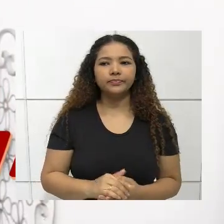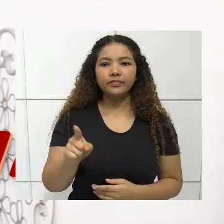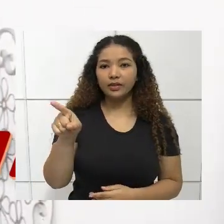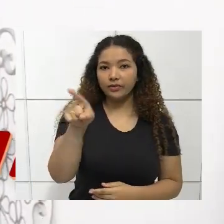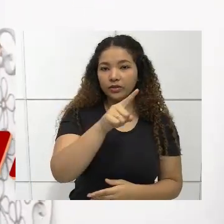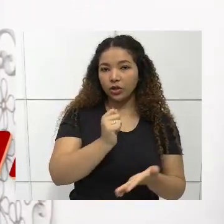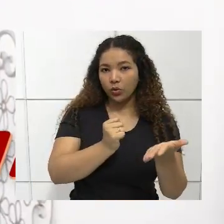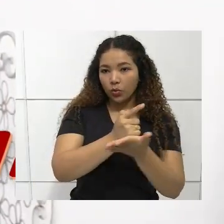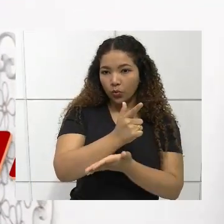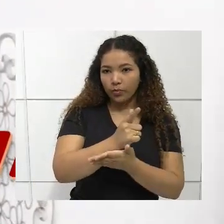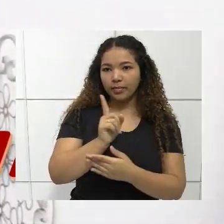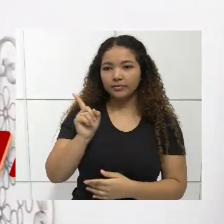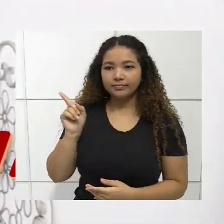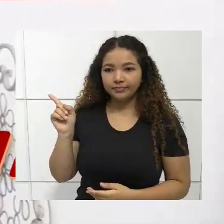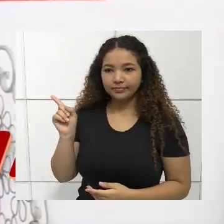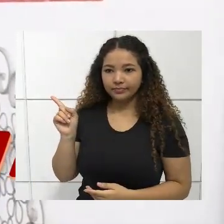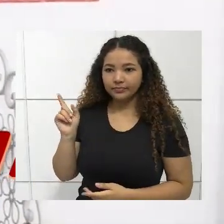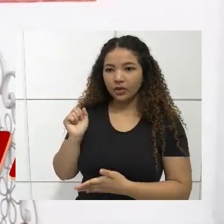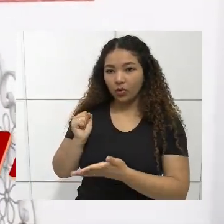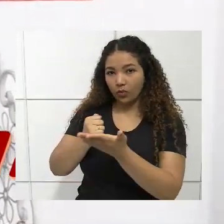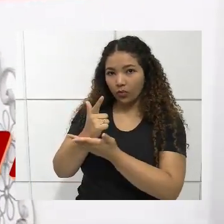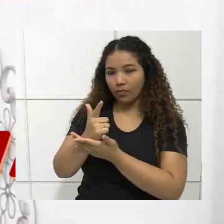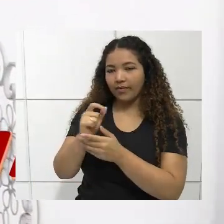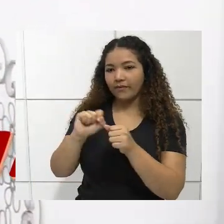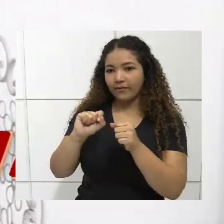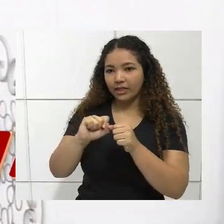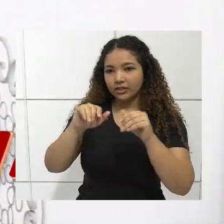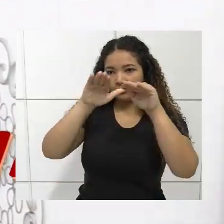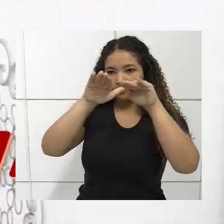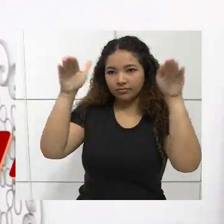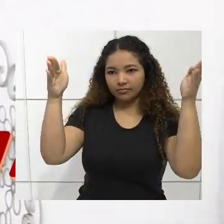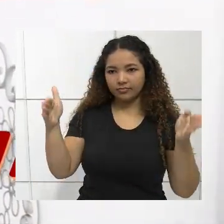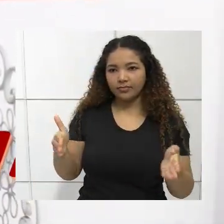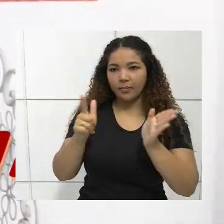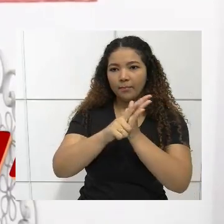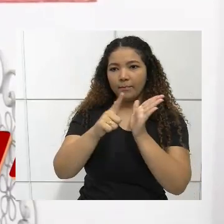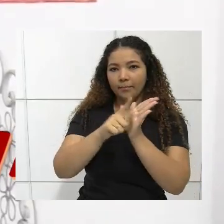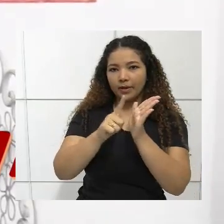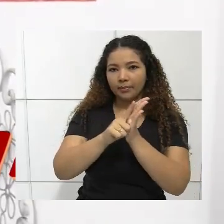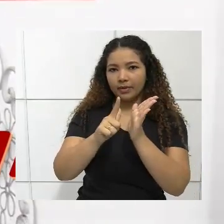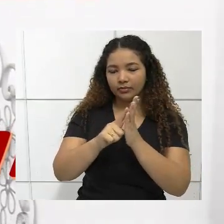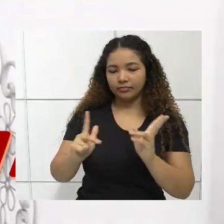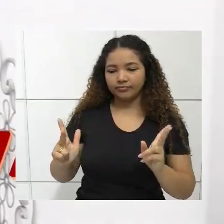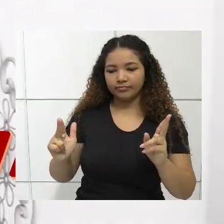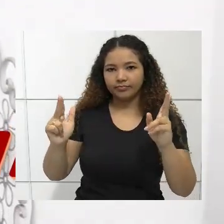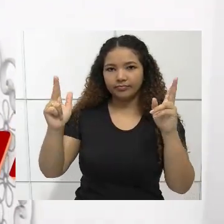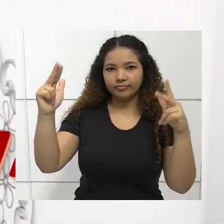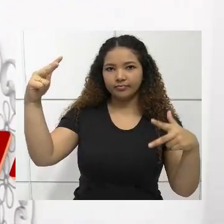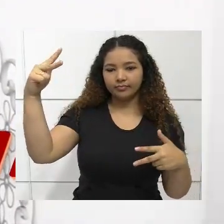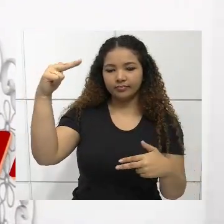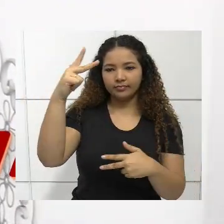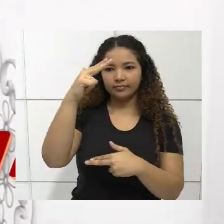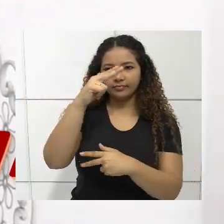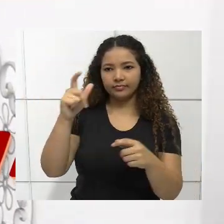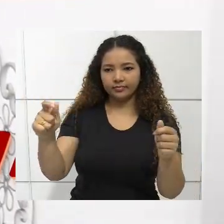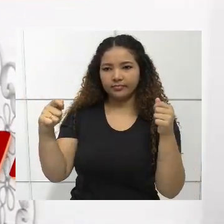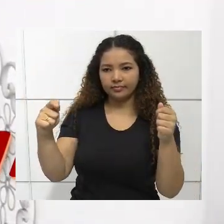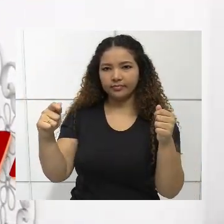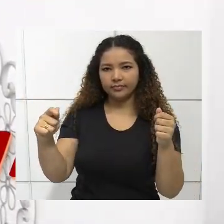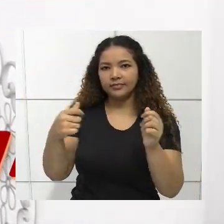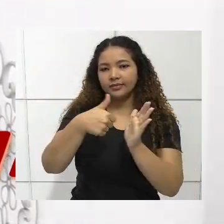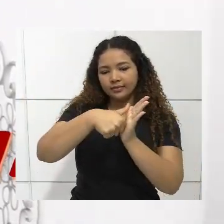né? Então você vai fazer essa base de papelão utilizando um estilete, utilizando, né,